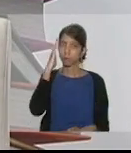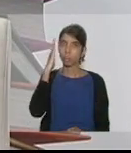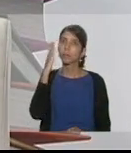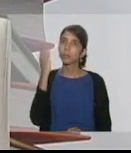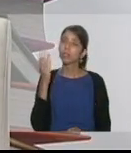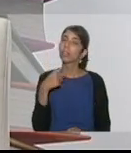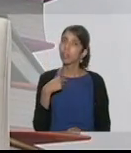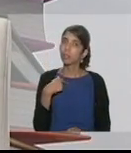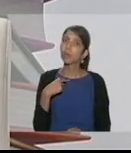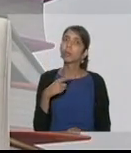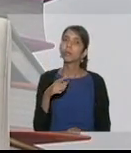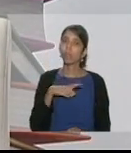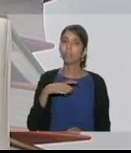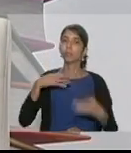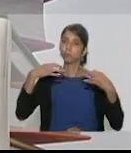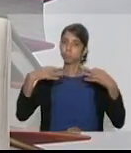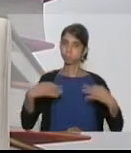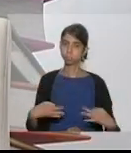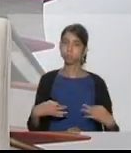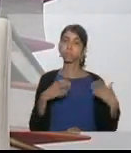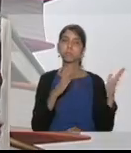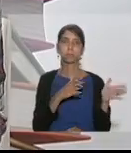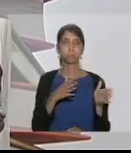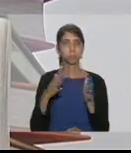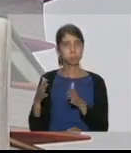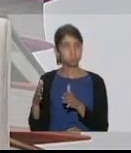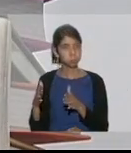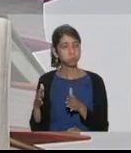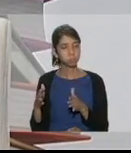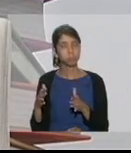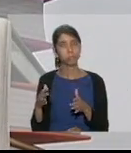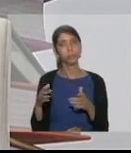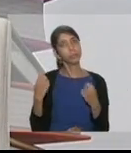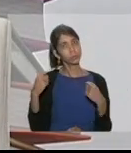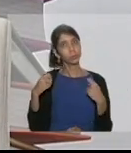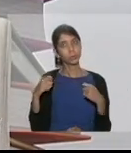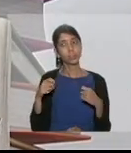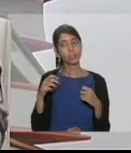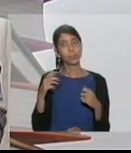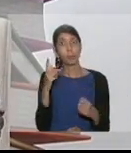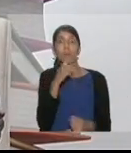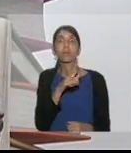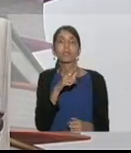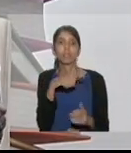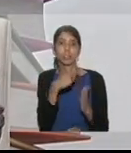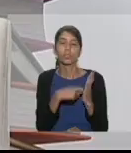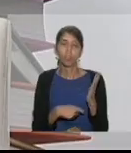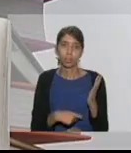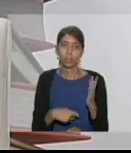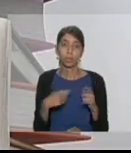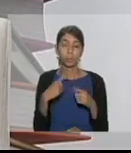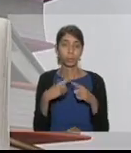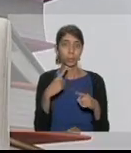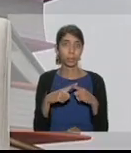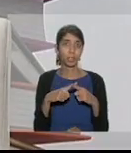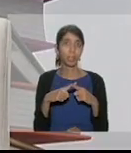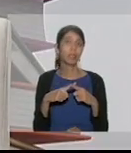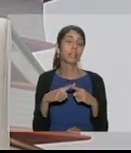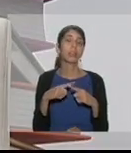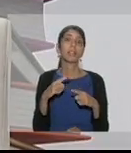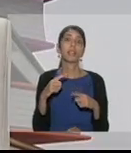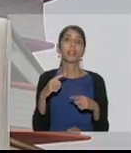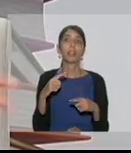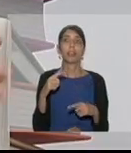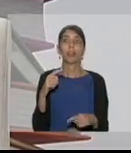obviamente, eu tenho disciplina. Eu sou uma pessoa disciplinada. Falar que não sou, então não conseguiria escrever isso. Porque quem